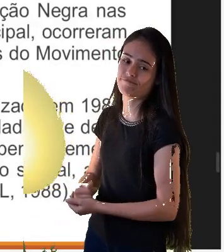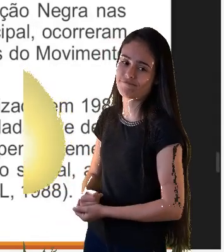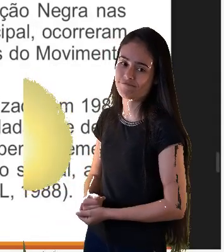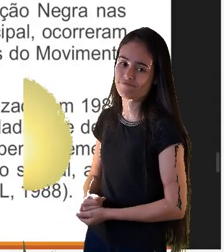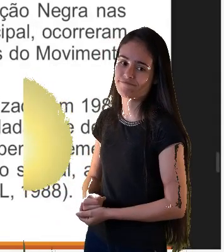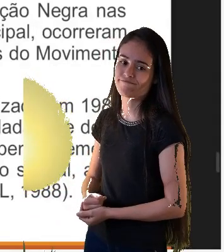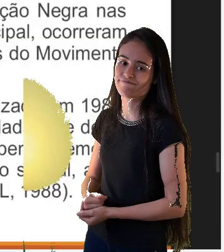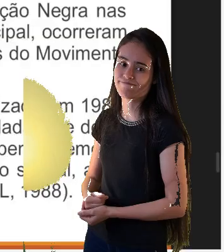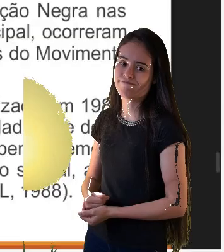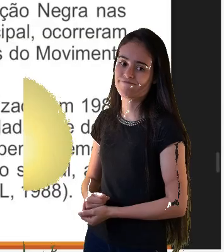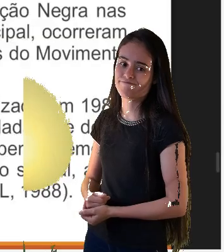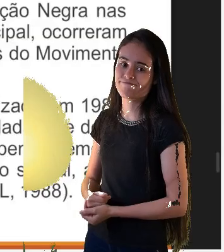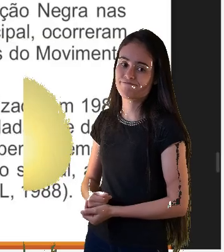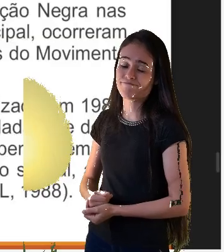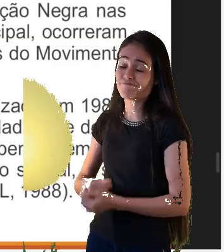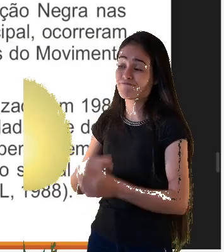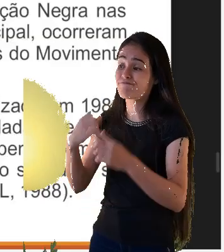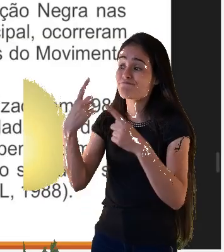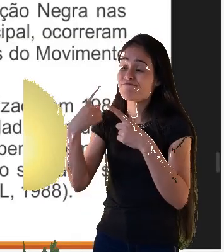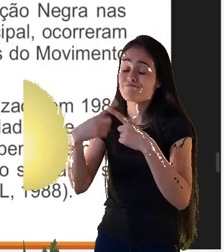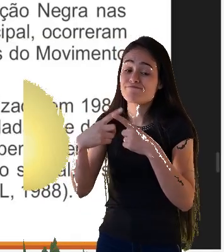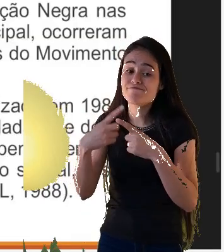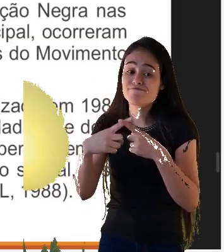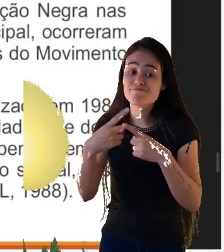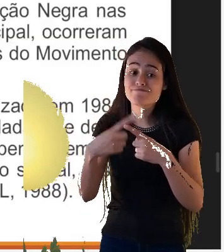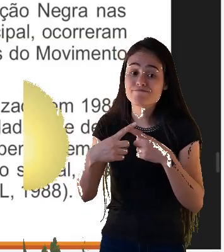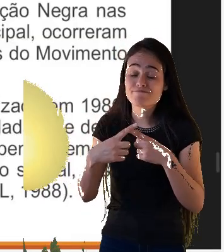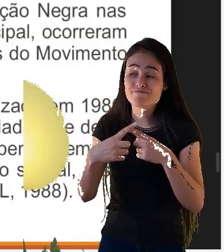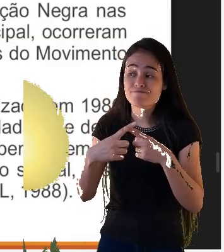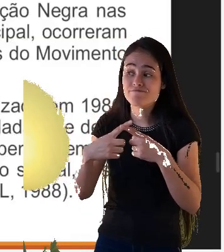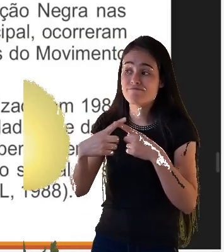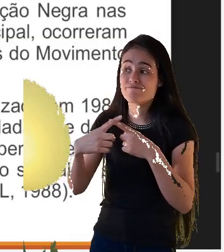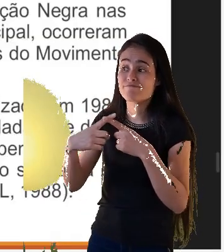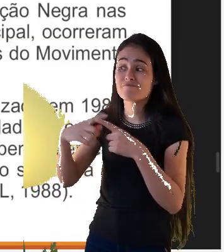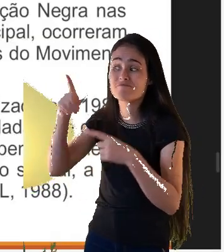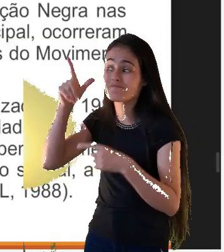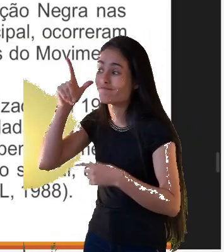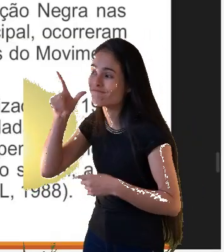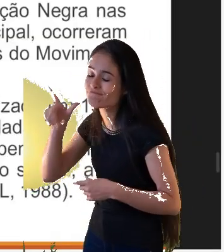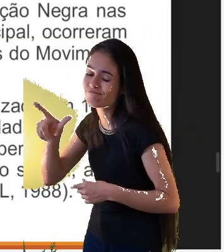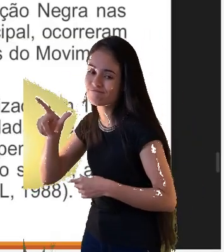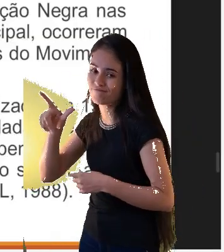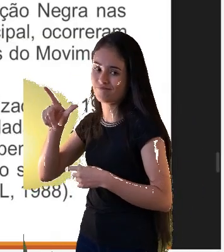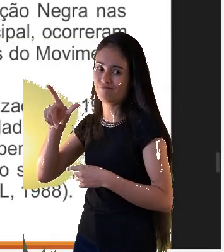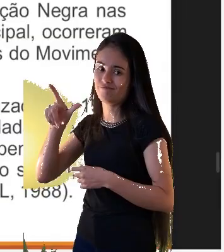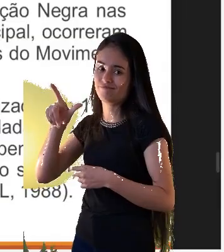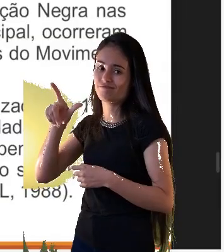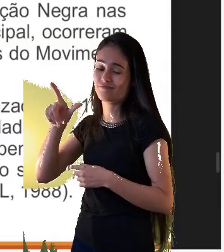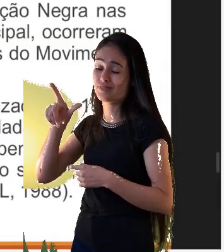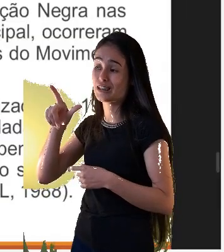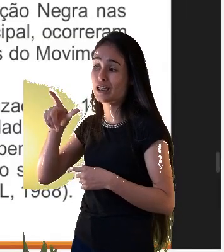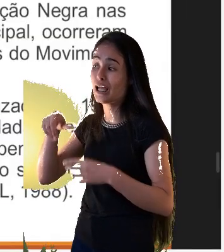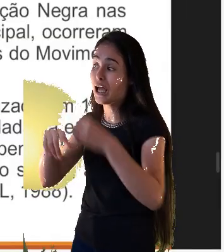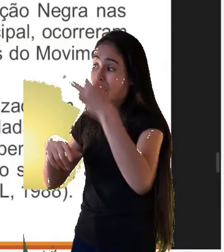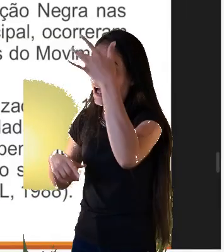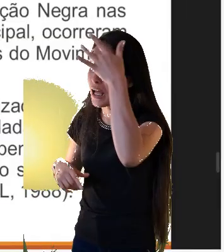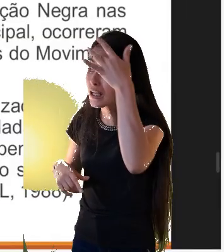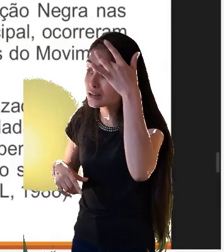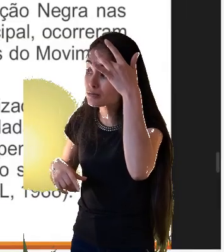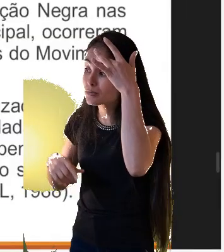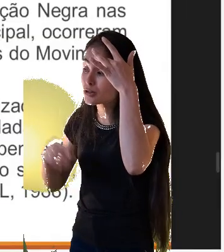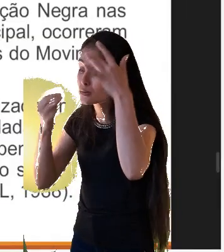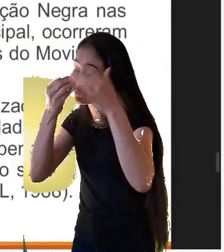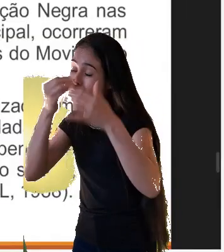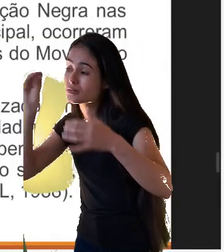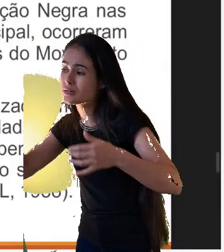está começando a acessar por meio de política pública, mas a saúde ainda é um problema, né? Quando